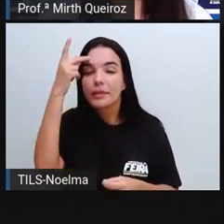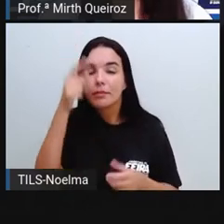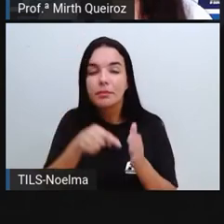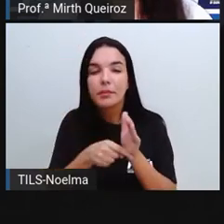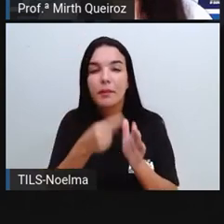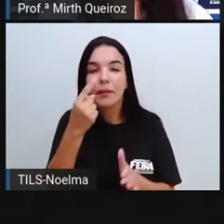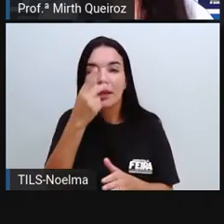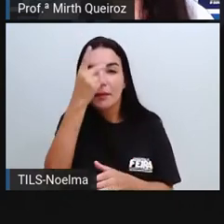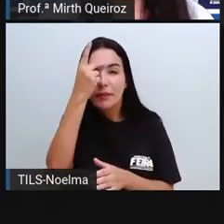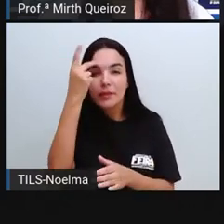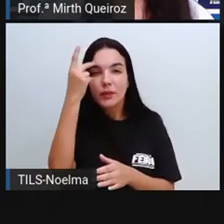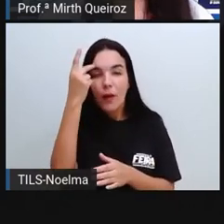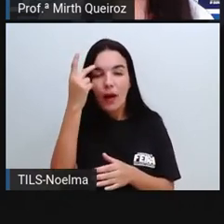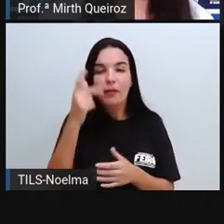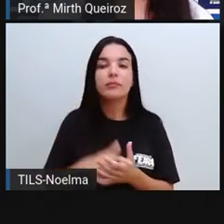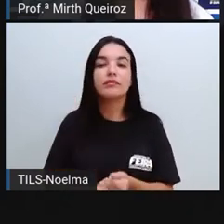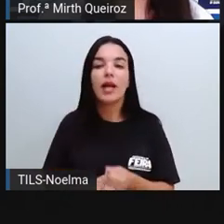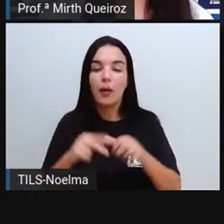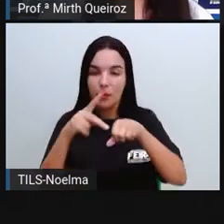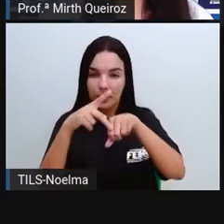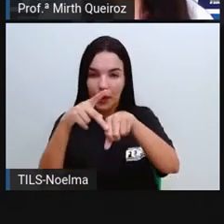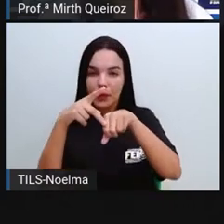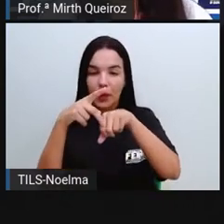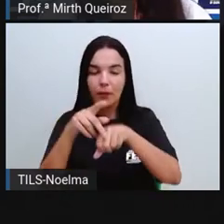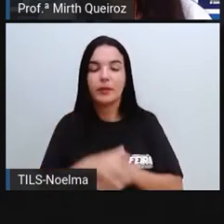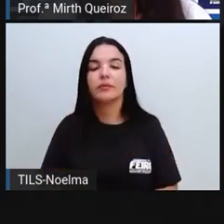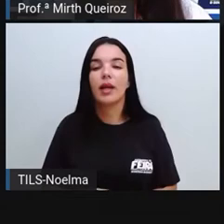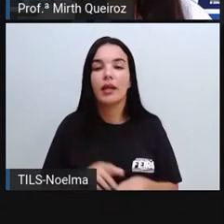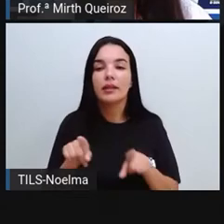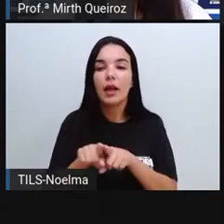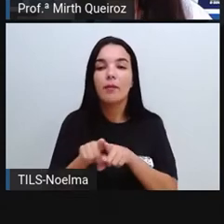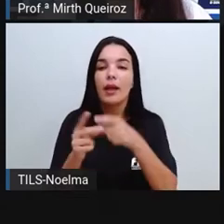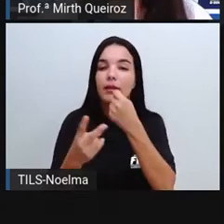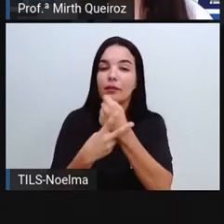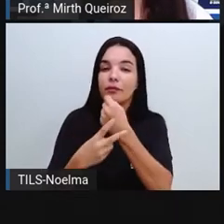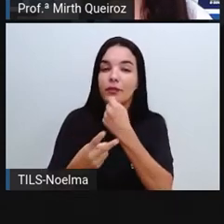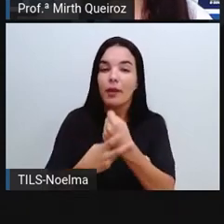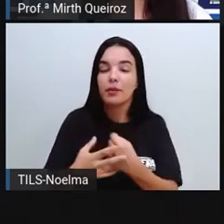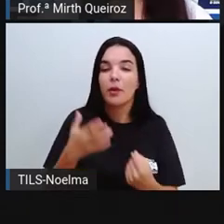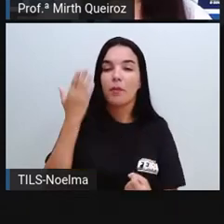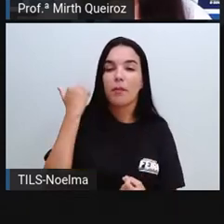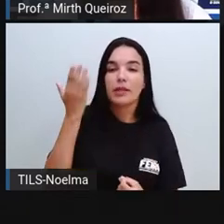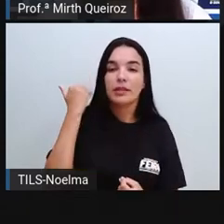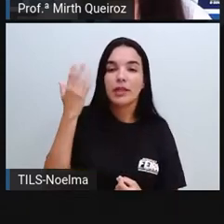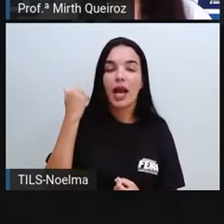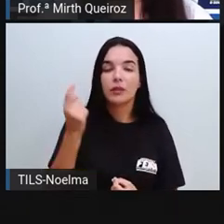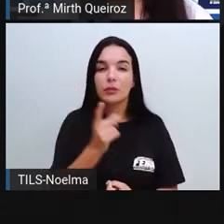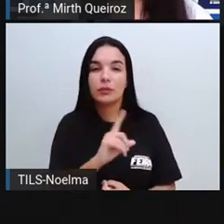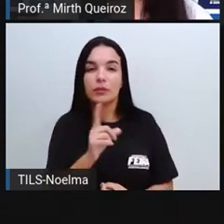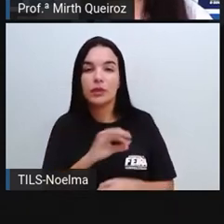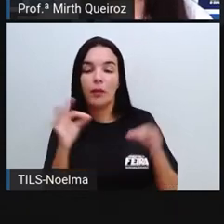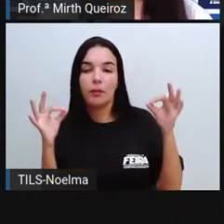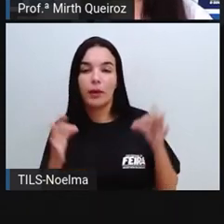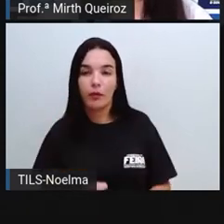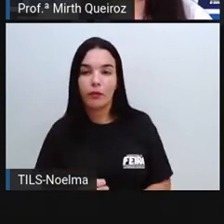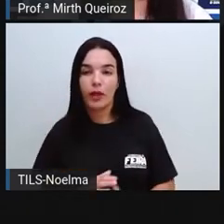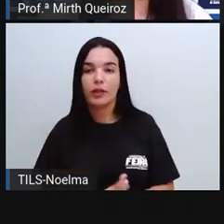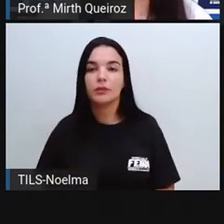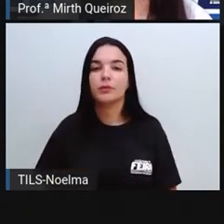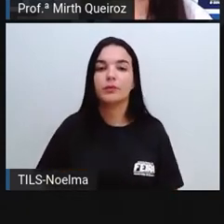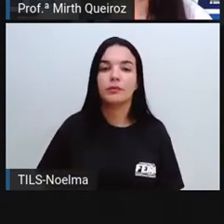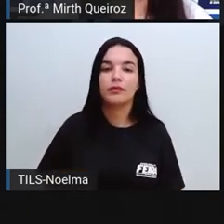que está ali. Os verbos no pretérito imperfeito, né? Vai estar em